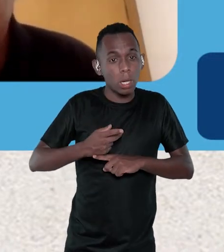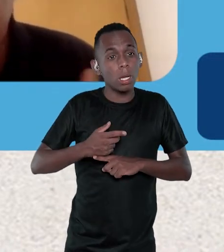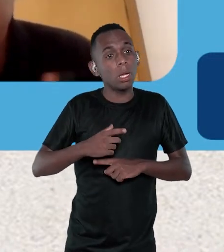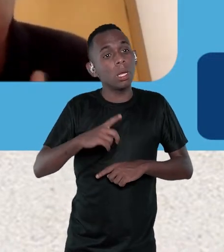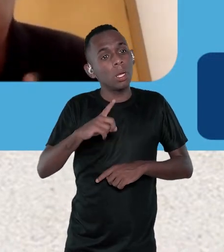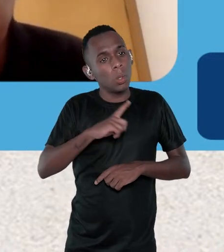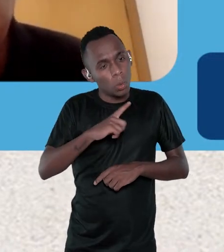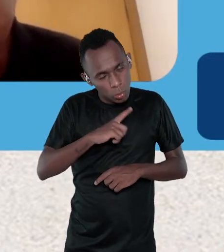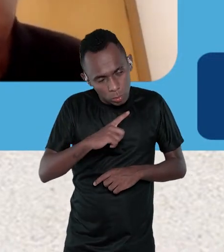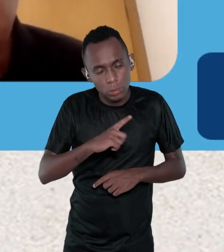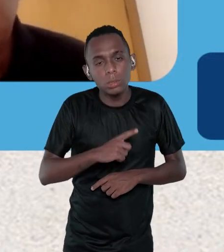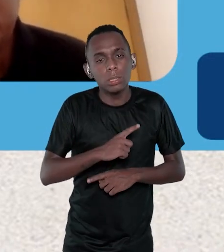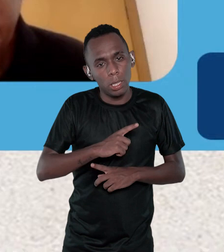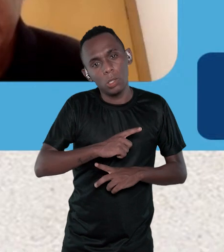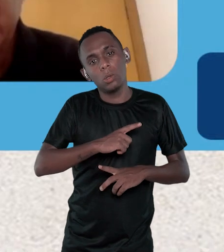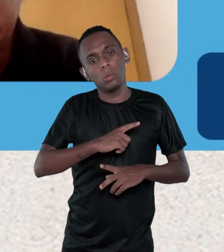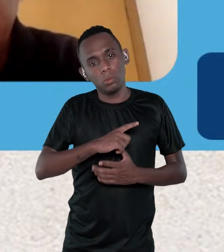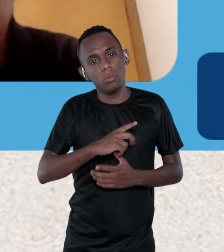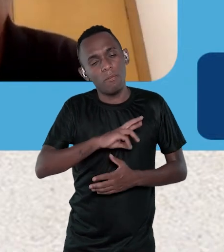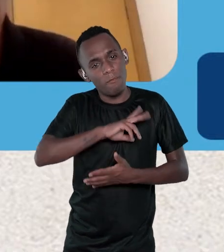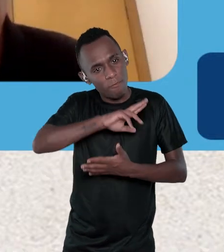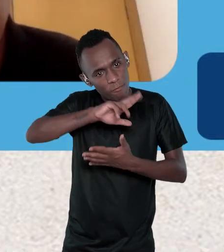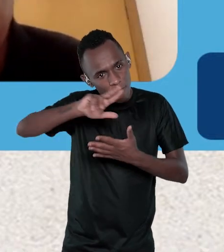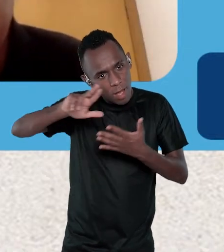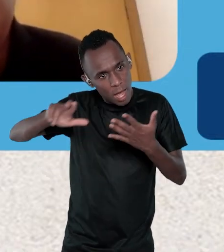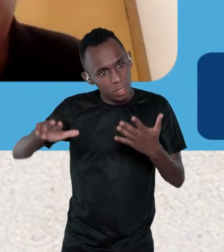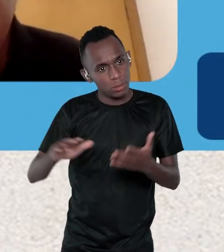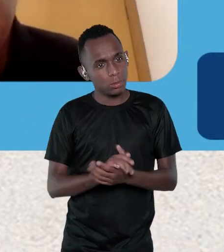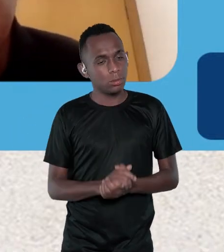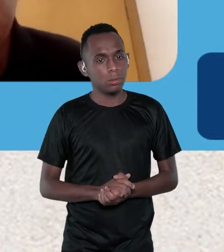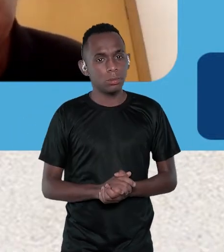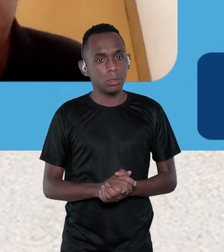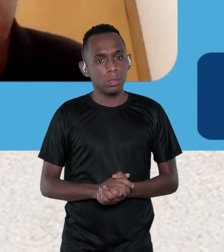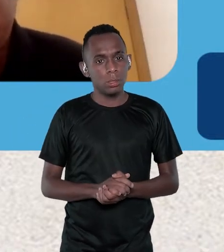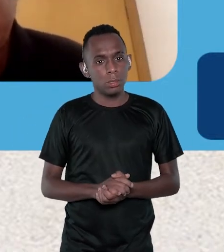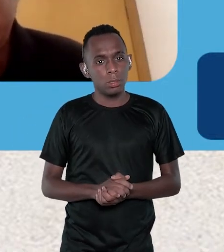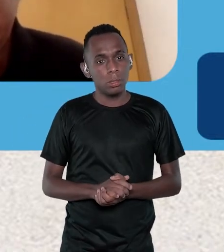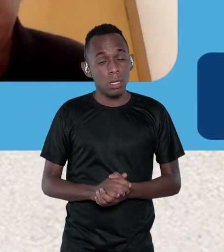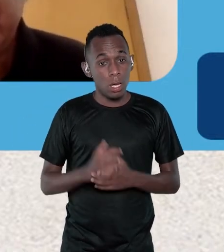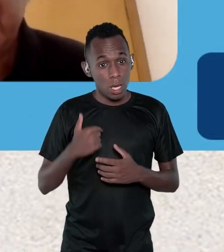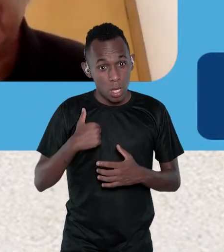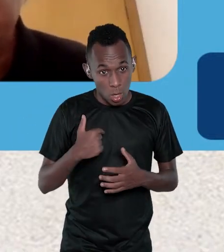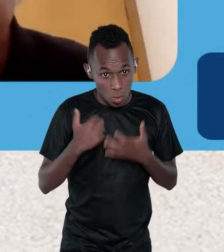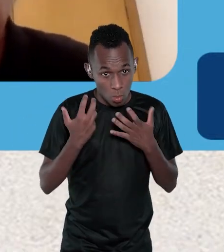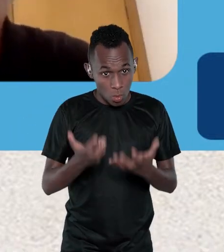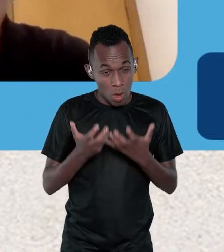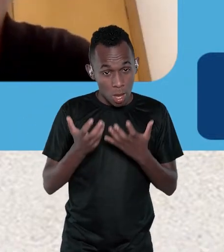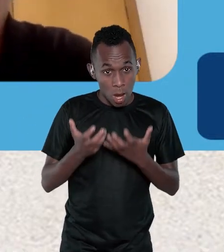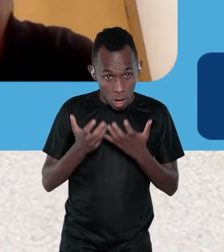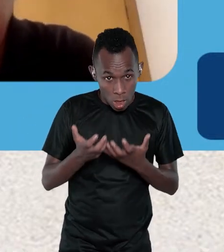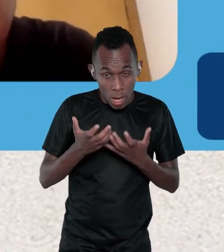interessado é comigo mesmo. Eu tenho ainda vários e